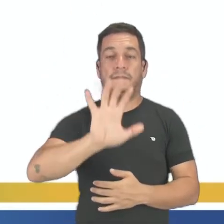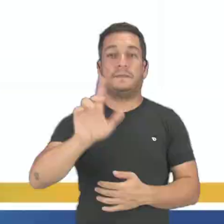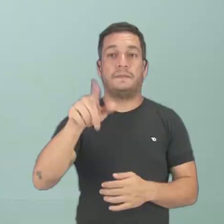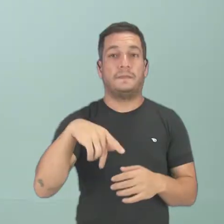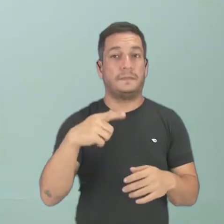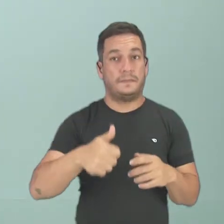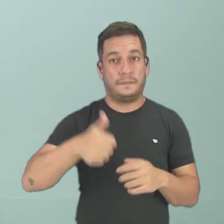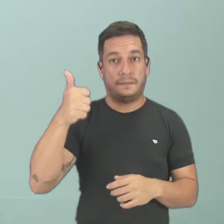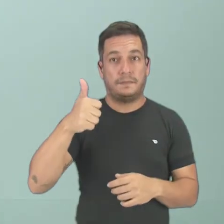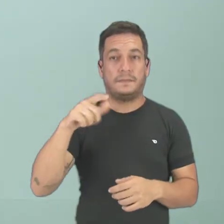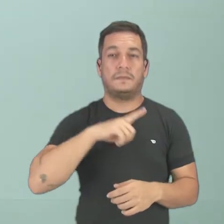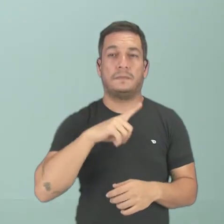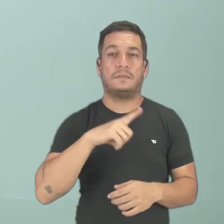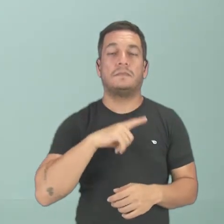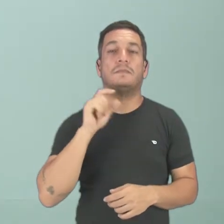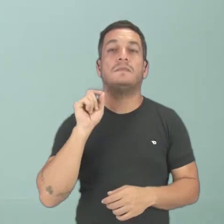ter